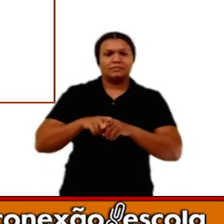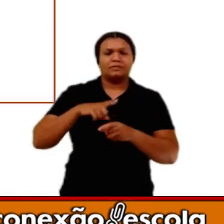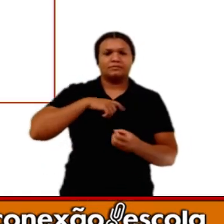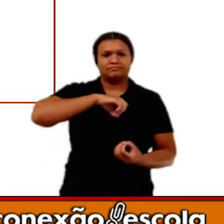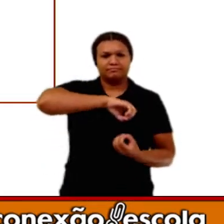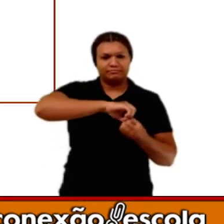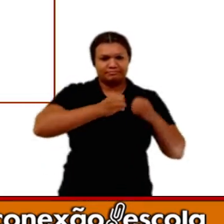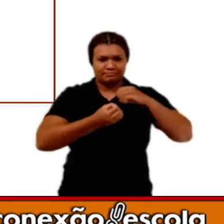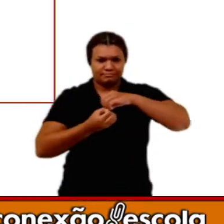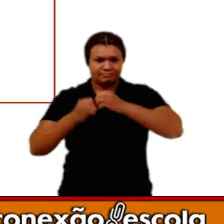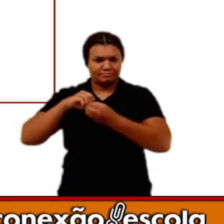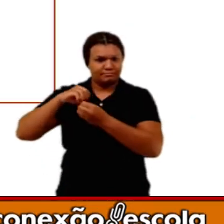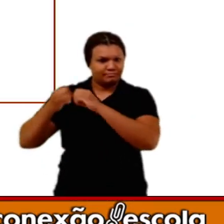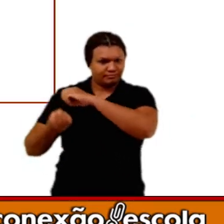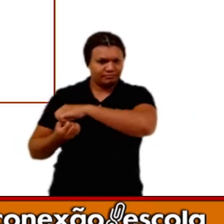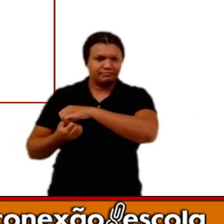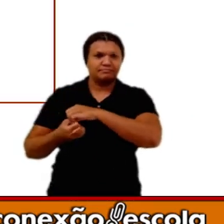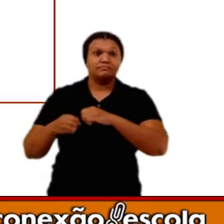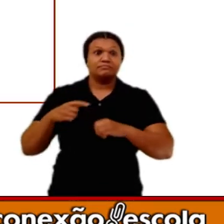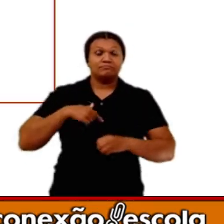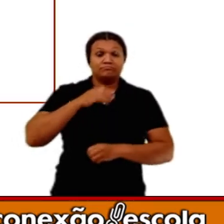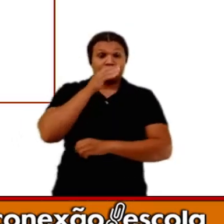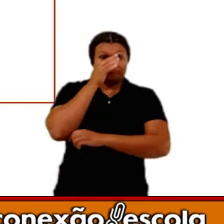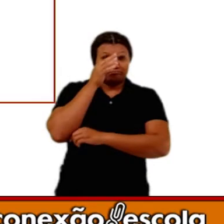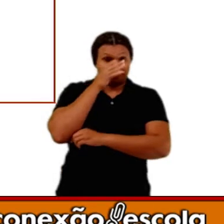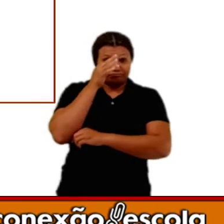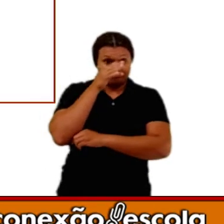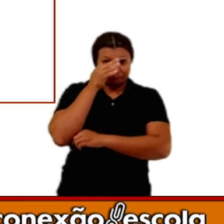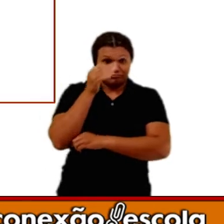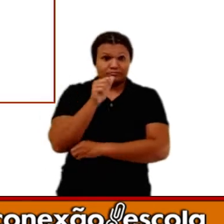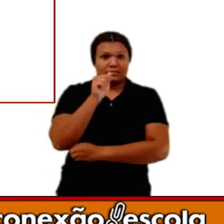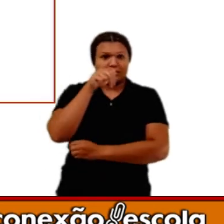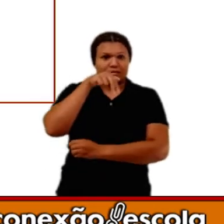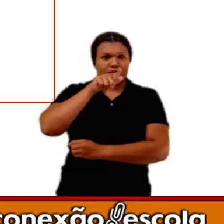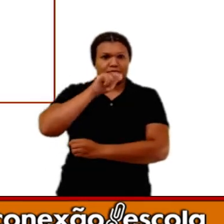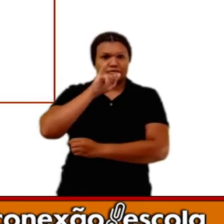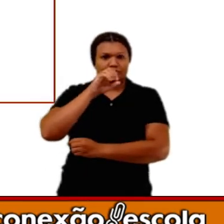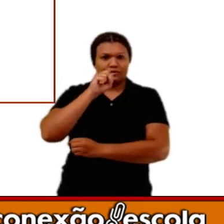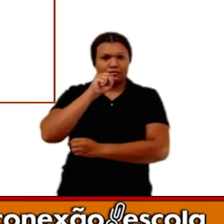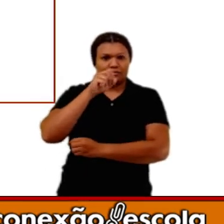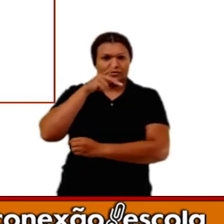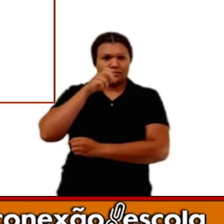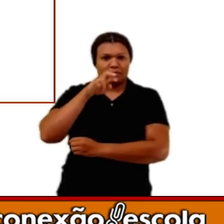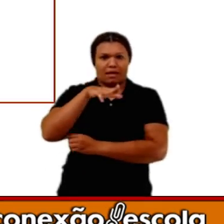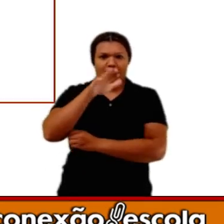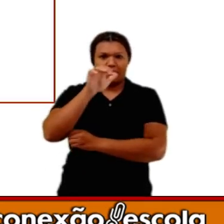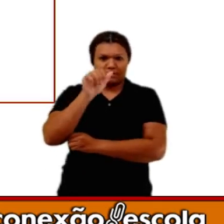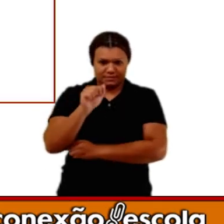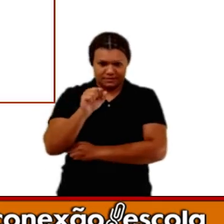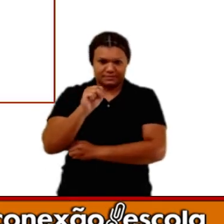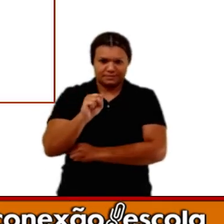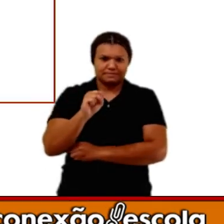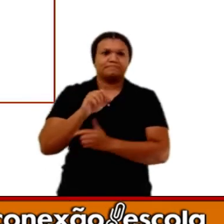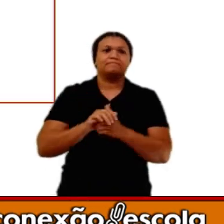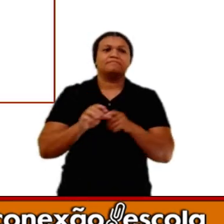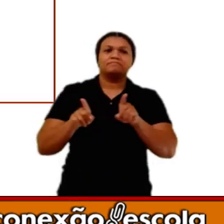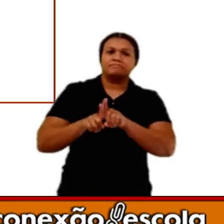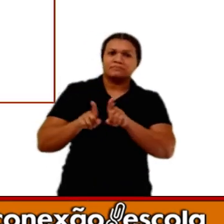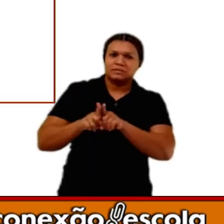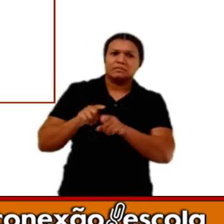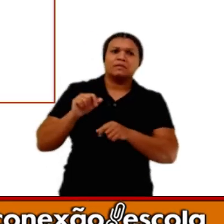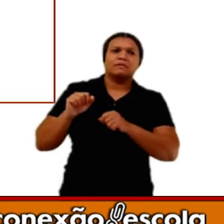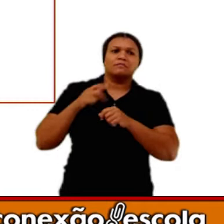Reprodução sexuada nas plantas angiospermas. Falaremos também sobre a